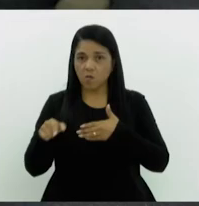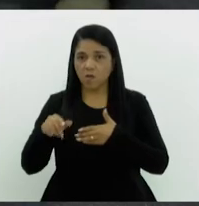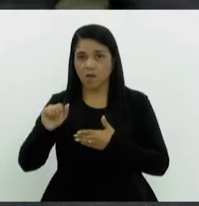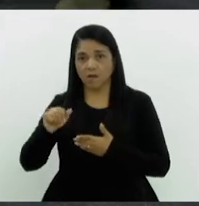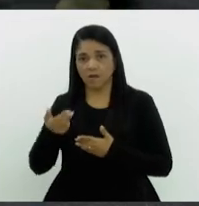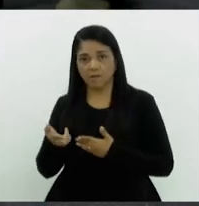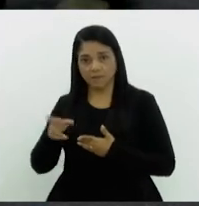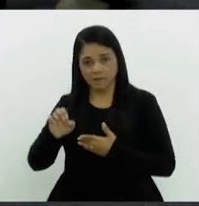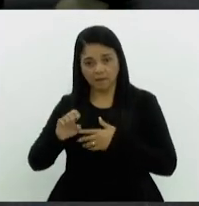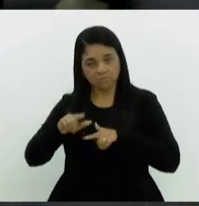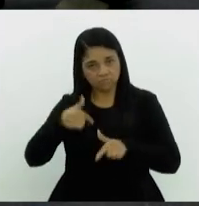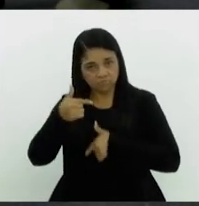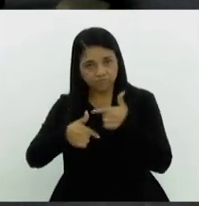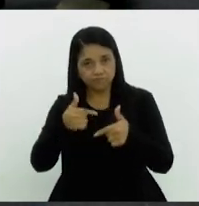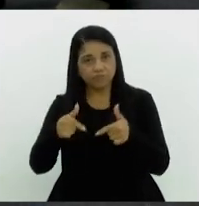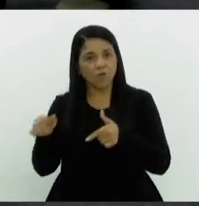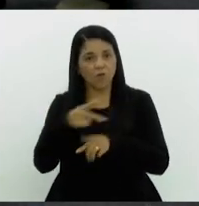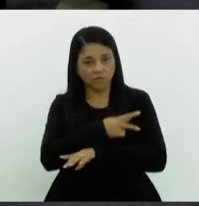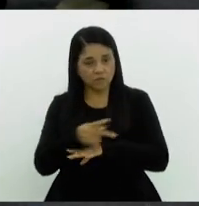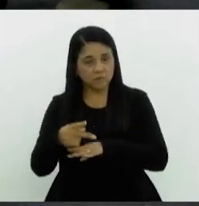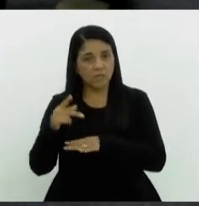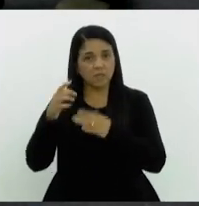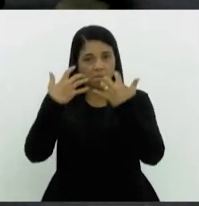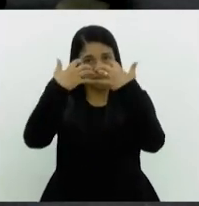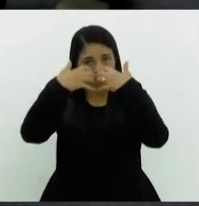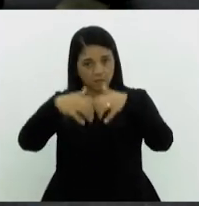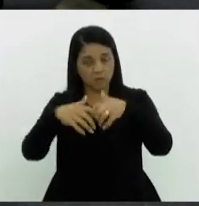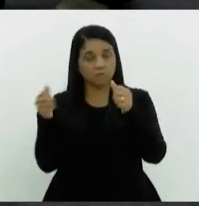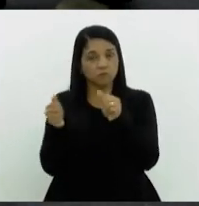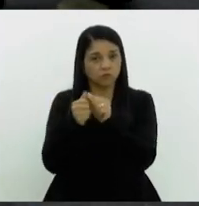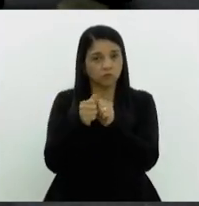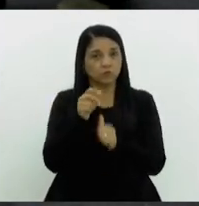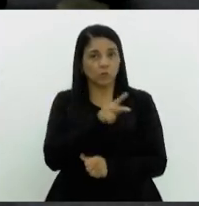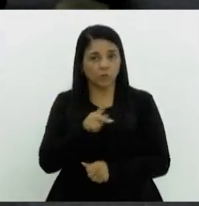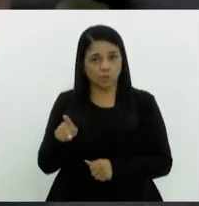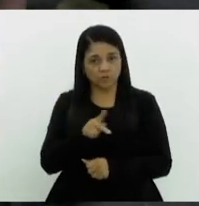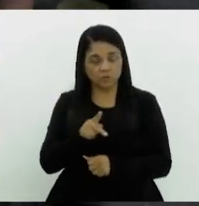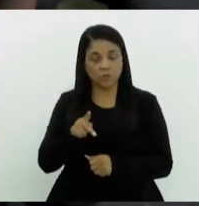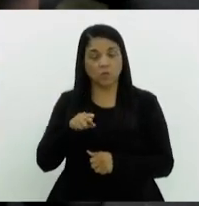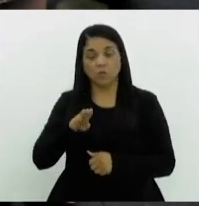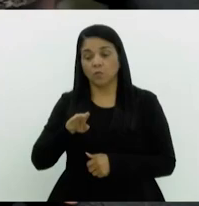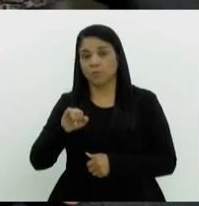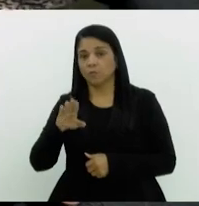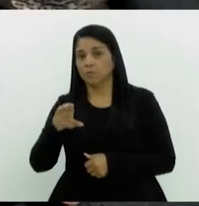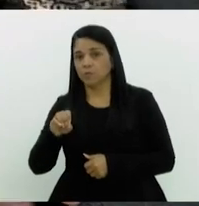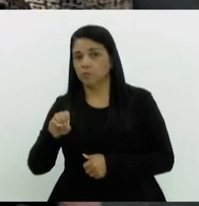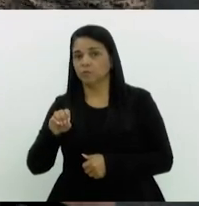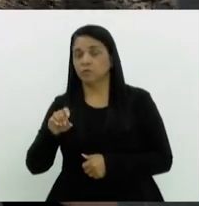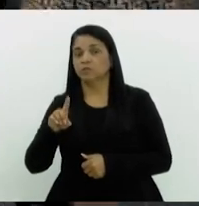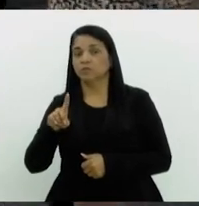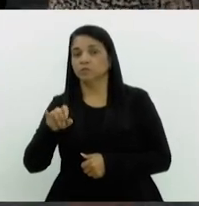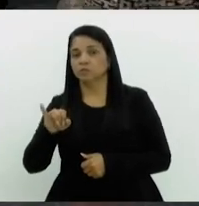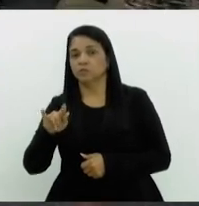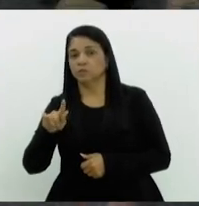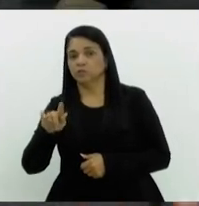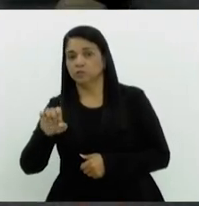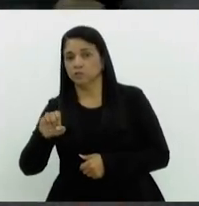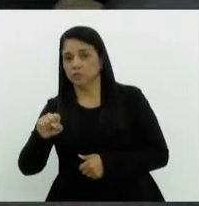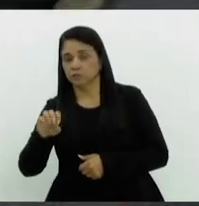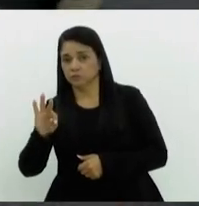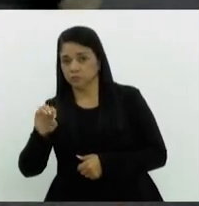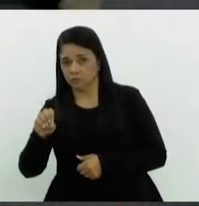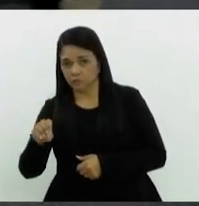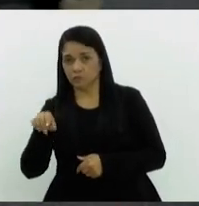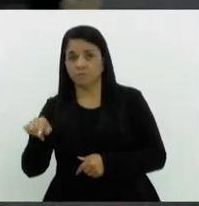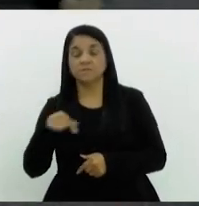pude visitar em Petrópolis com o professor André Trigueiro, um biodigestor, e então entendendo também toda